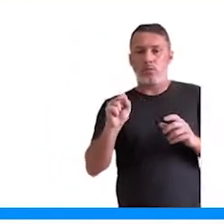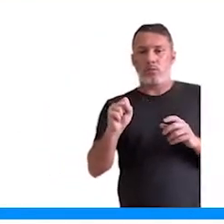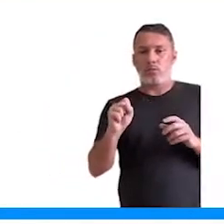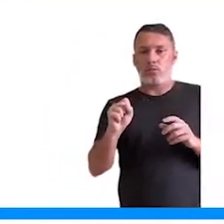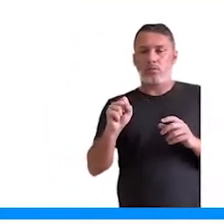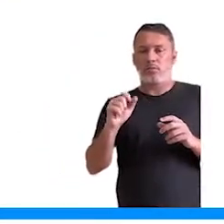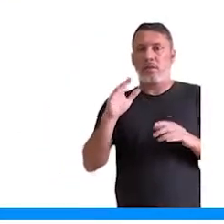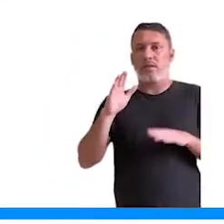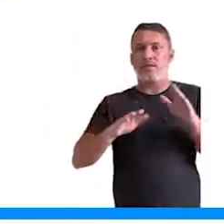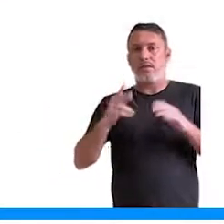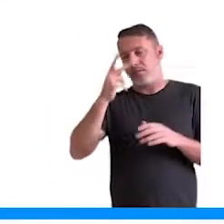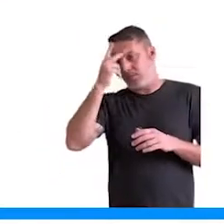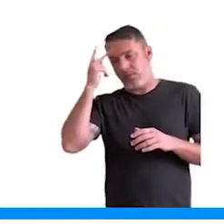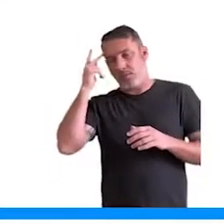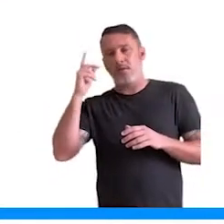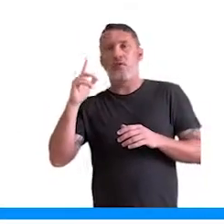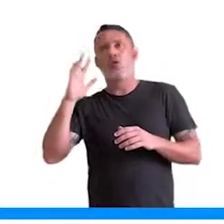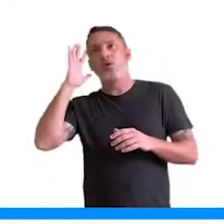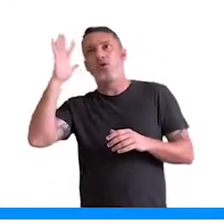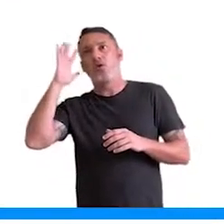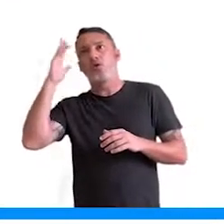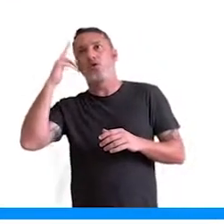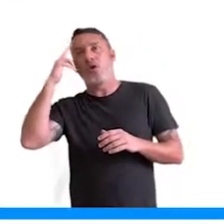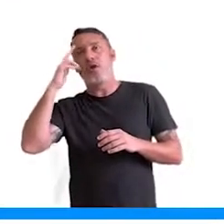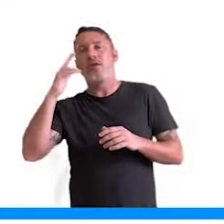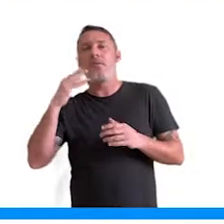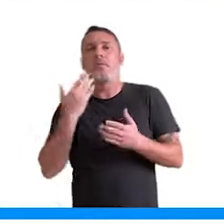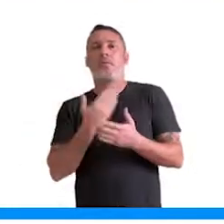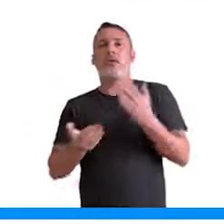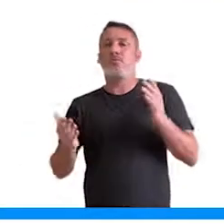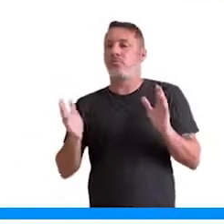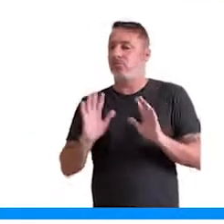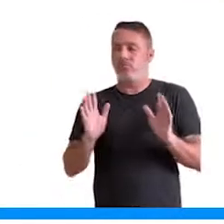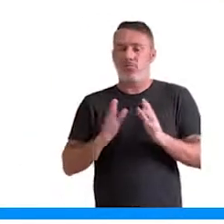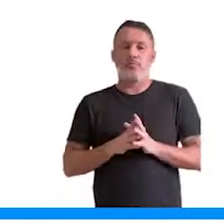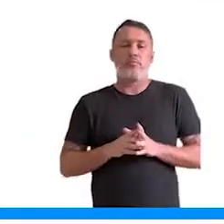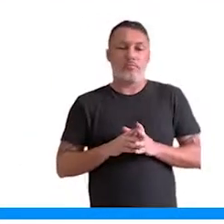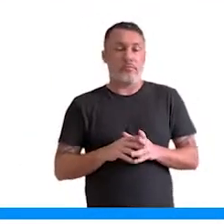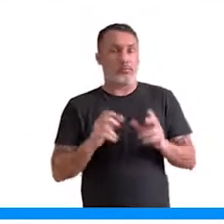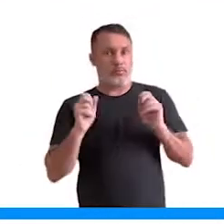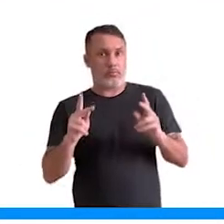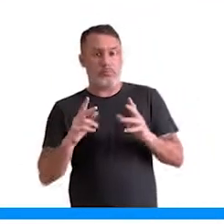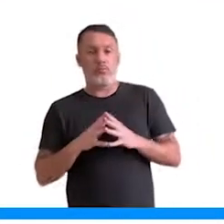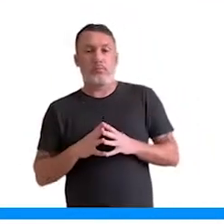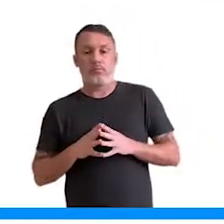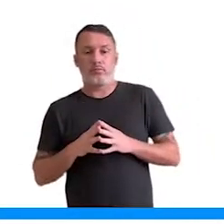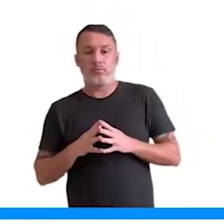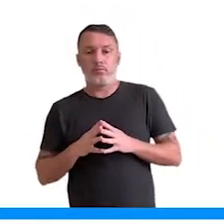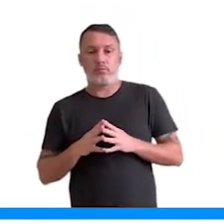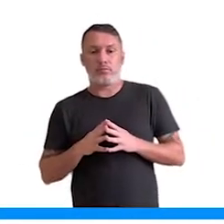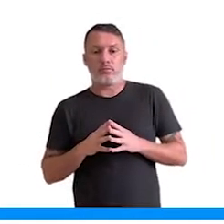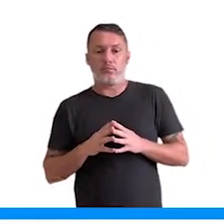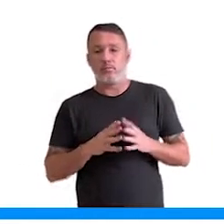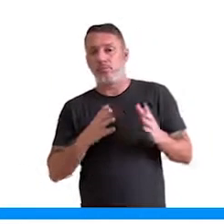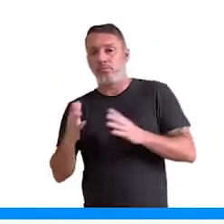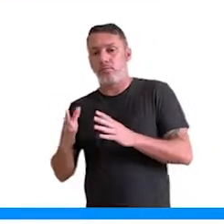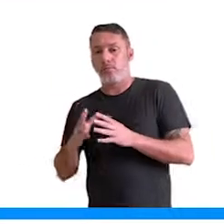Ignora aos que digam que sonhar é dos ilusionados, né? Os iludidos. Bien?